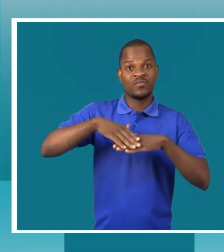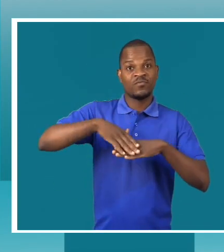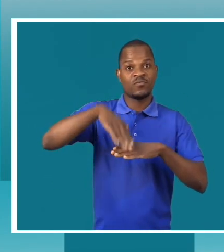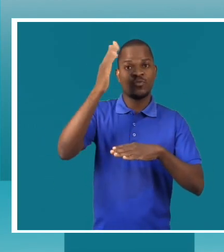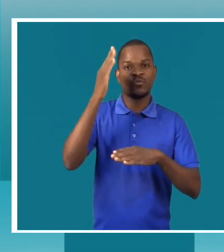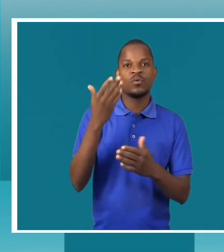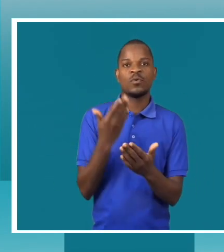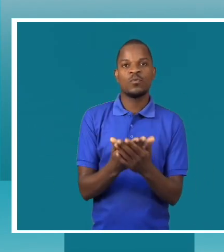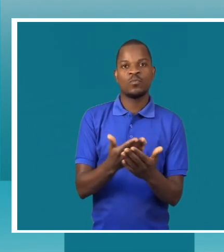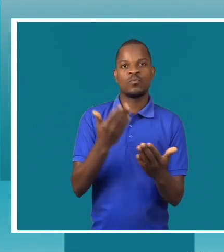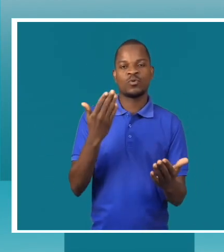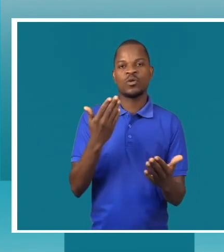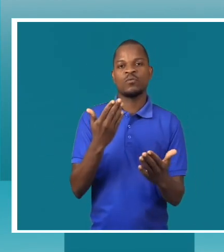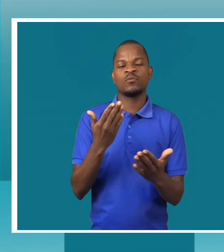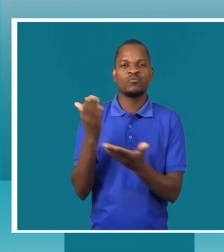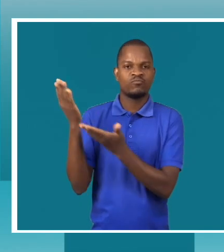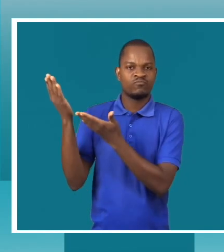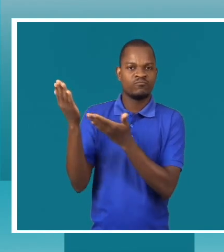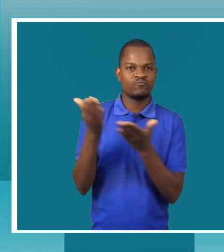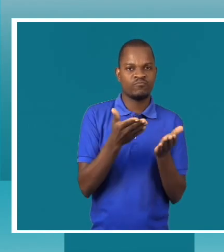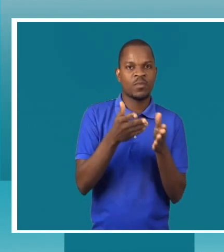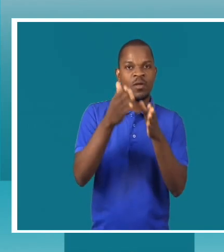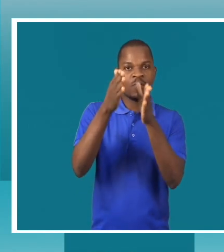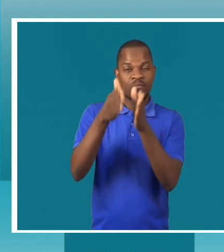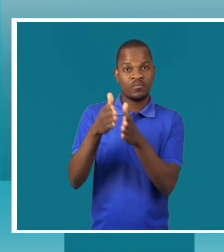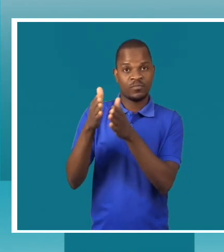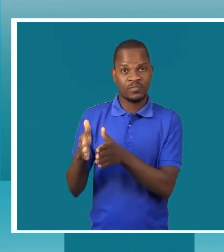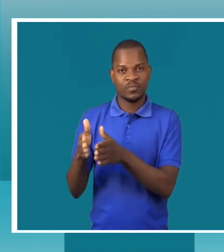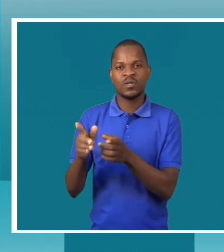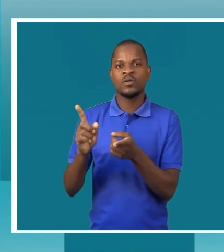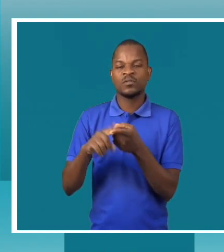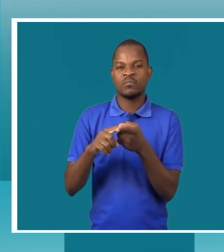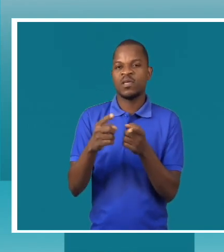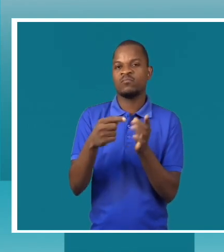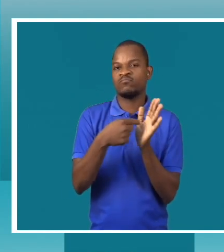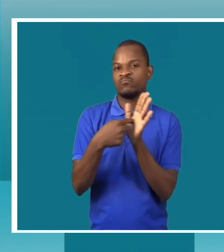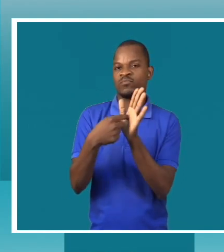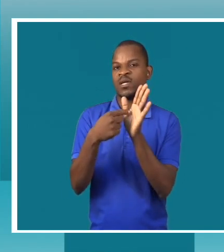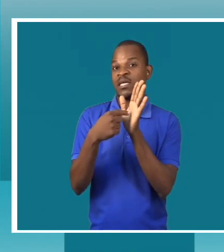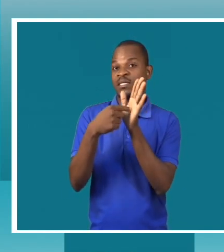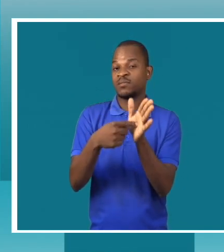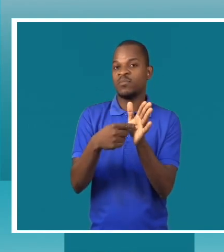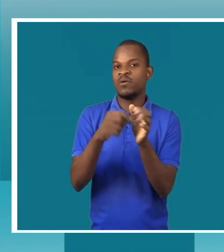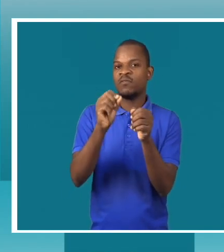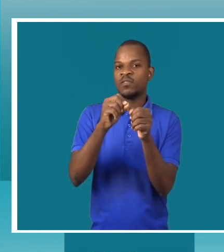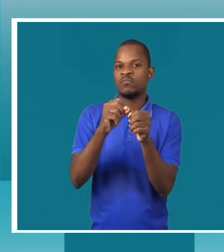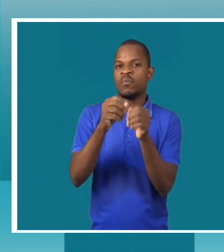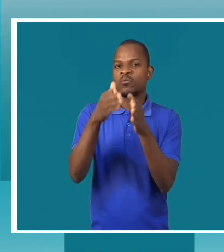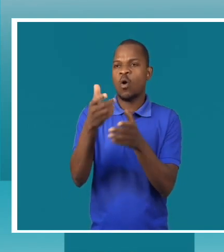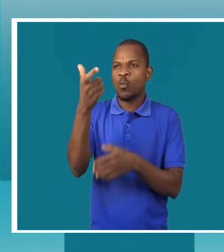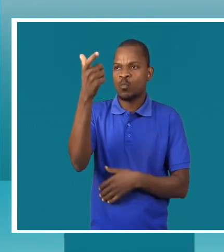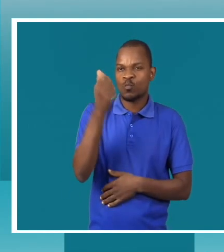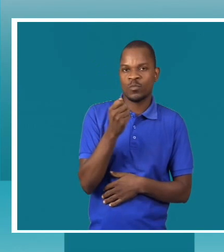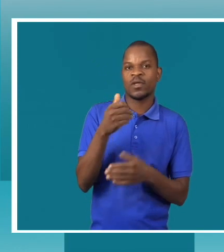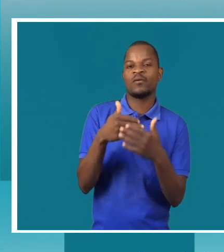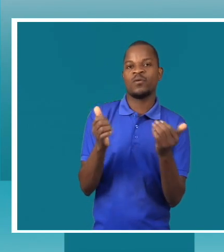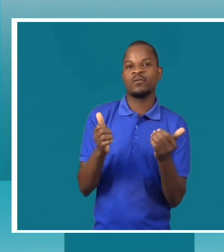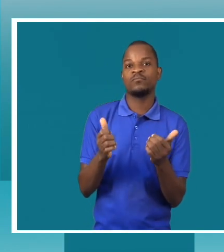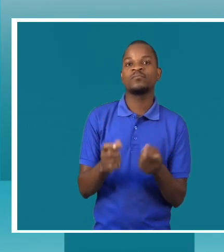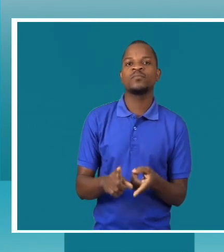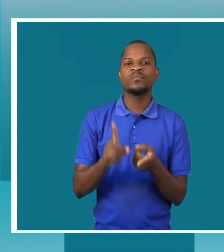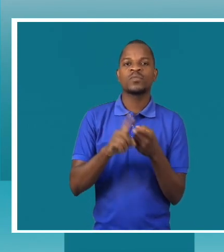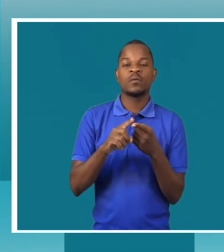por ter o Seinmark conosco hoje. Ele é um exemplo que pode encorajar todos nós. que não